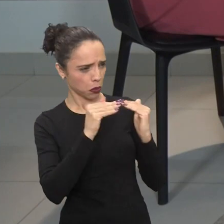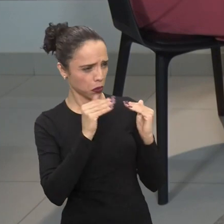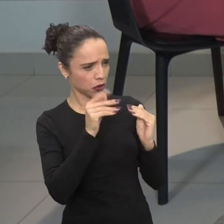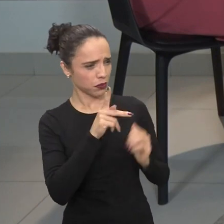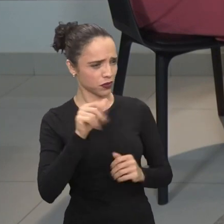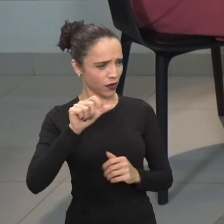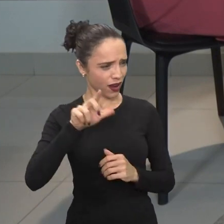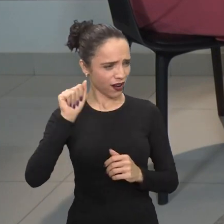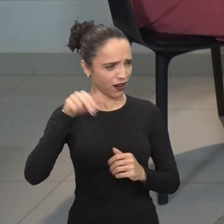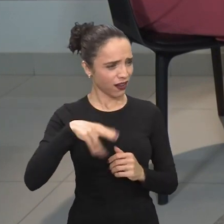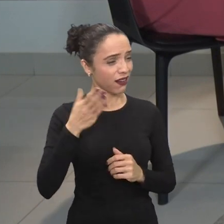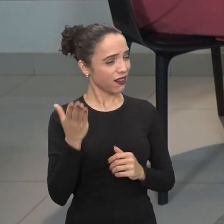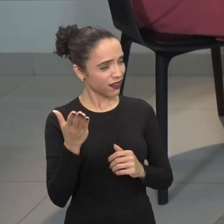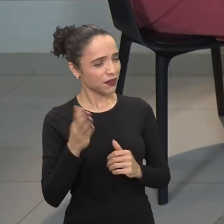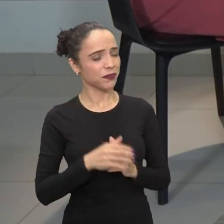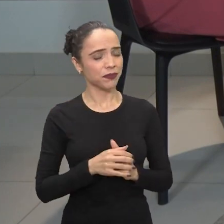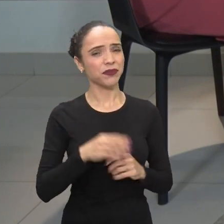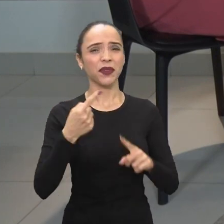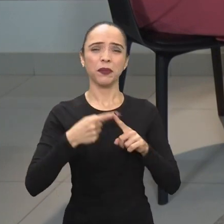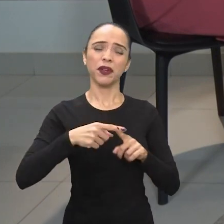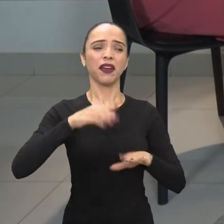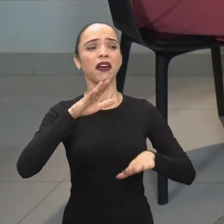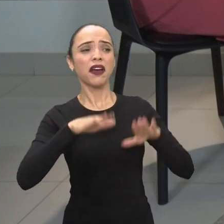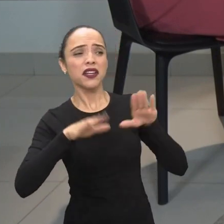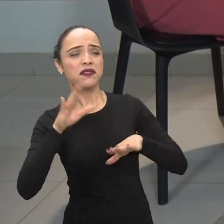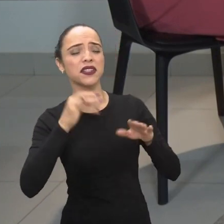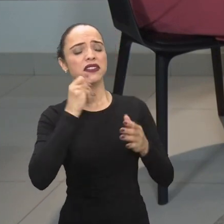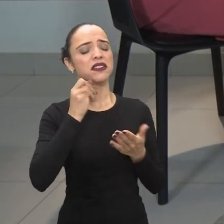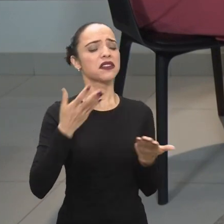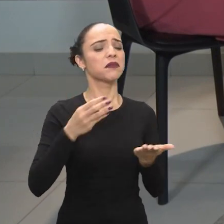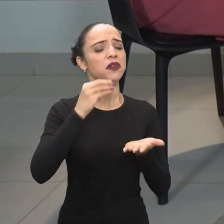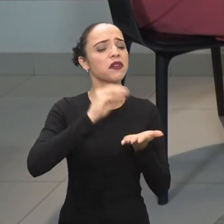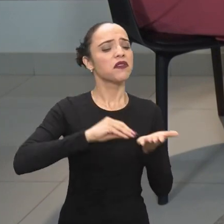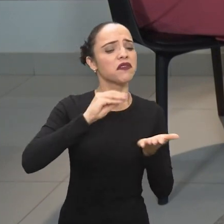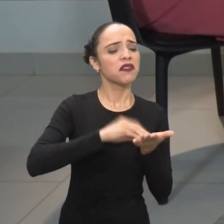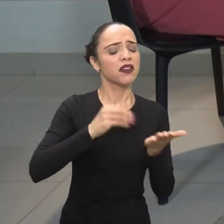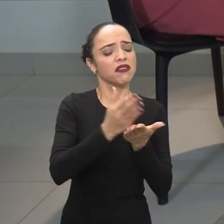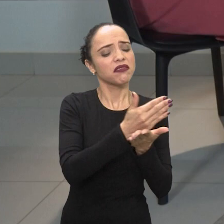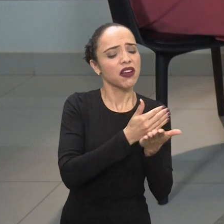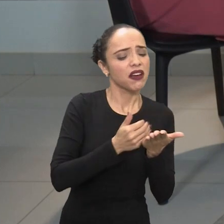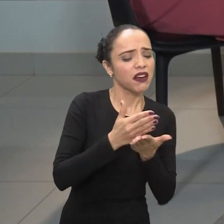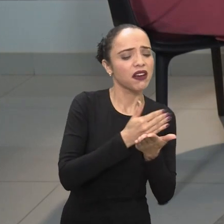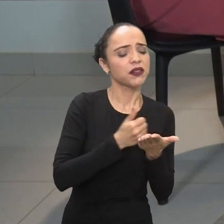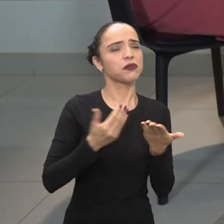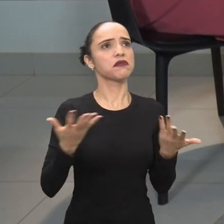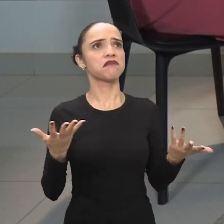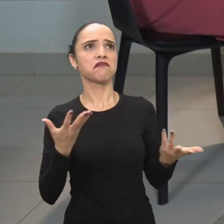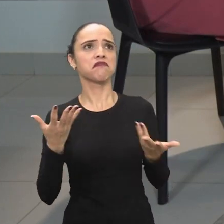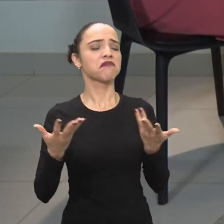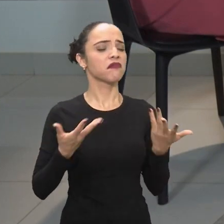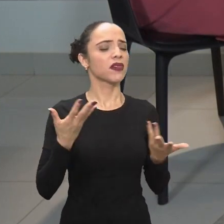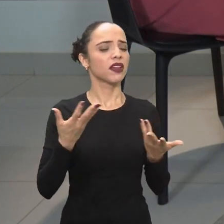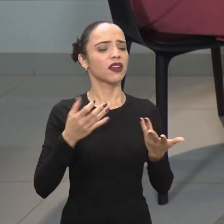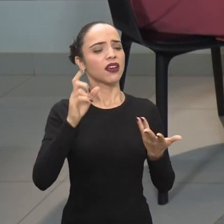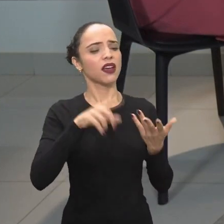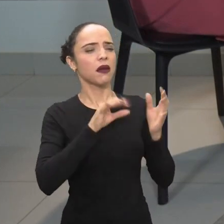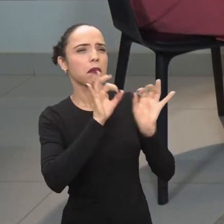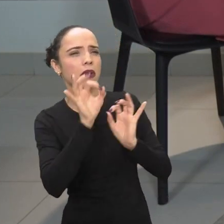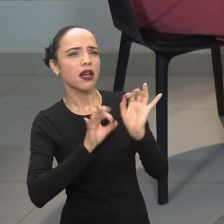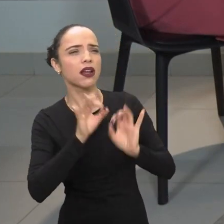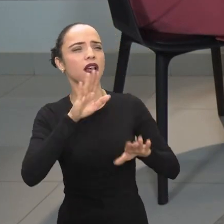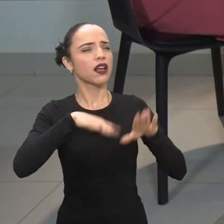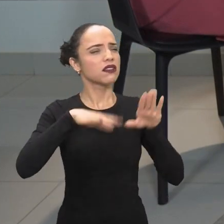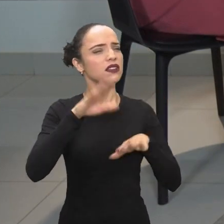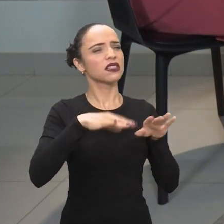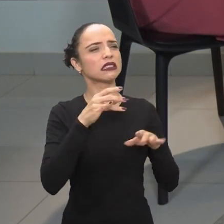professora Alan em relação a muitas vezes essas essa falta de dados são